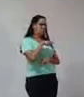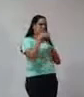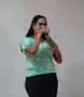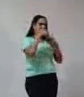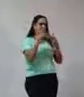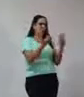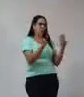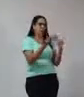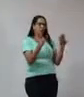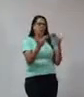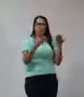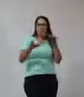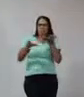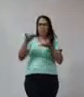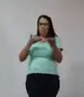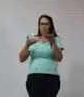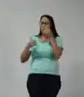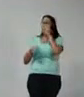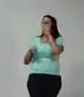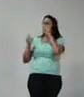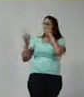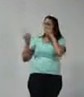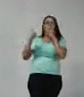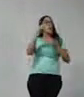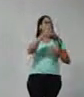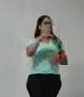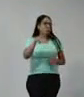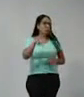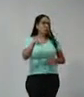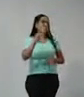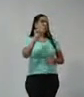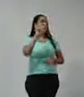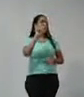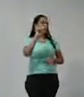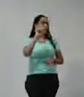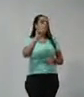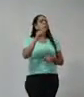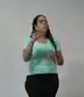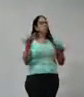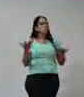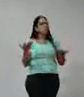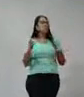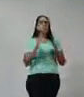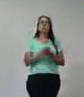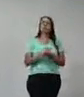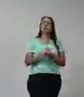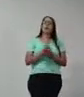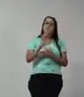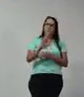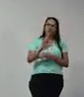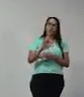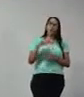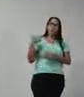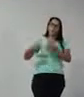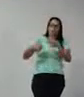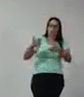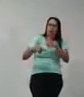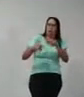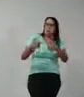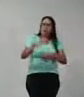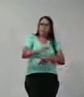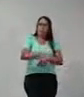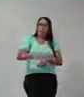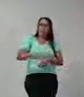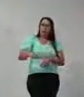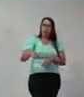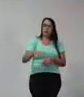das crianças, depois são... As professoras deram retorno para nós, é muito incrível. Então, as crianças chegavam